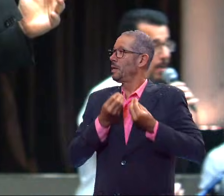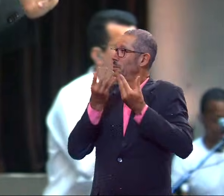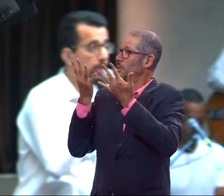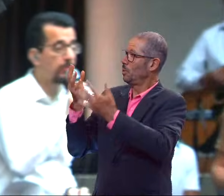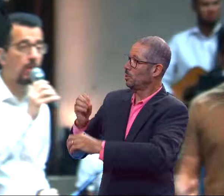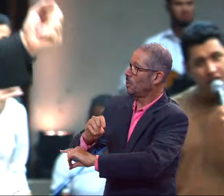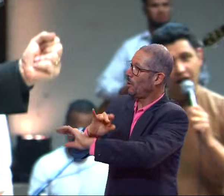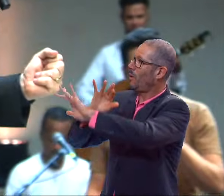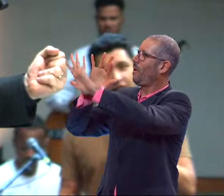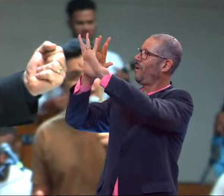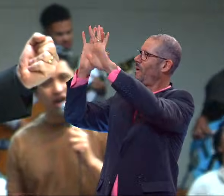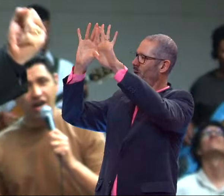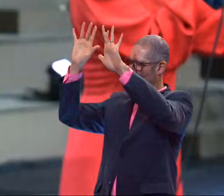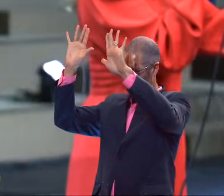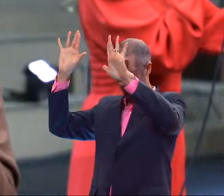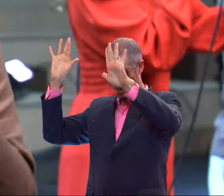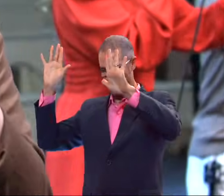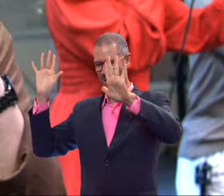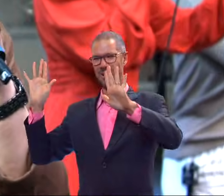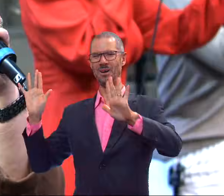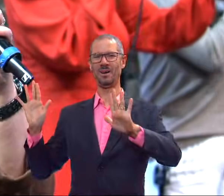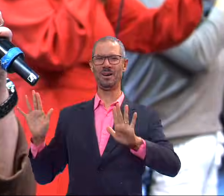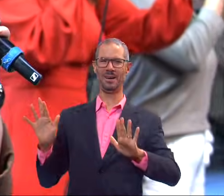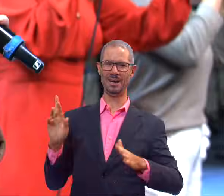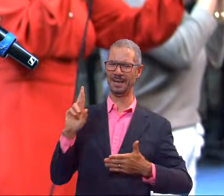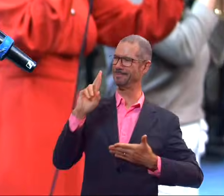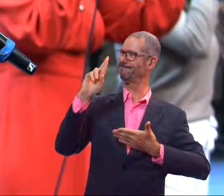te damos glória.